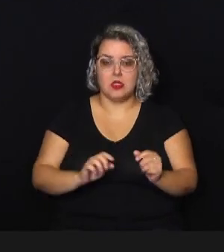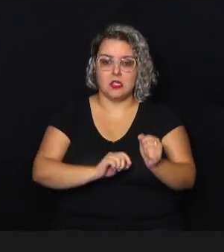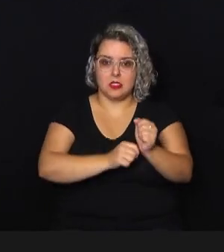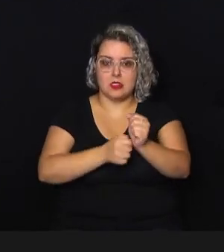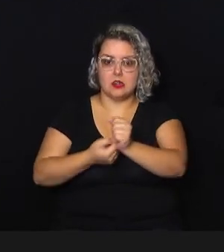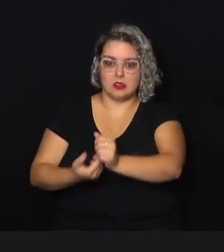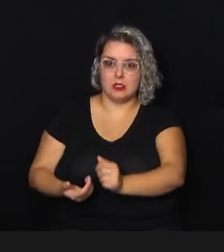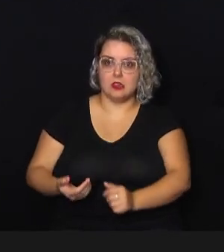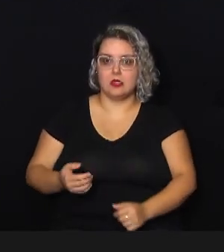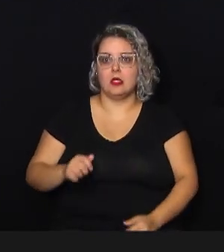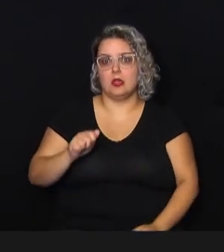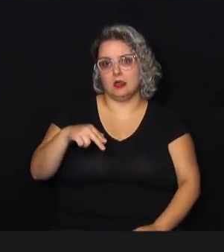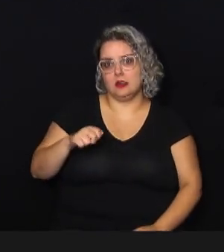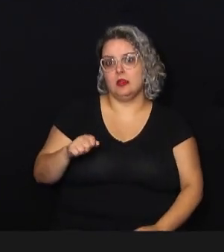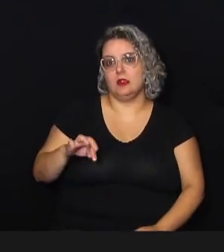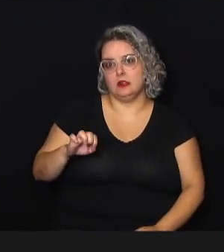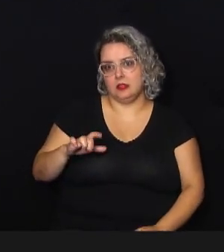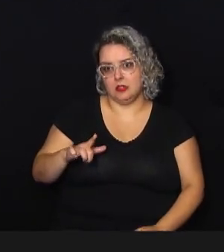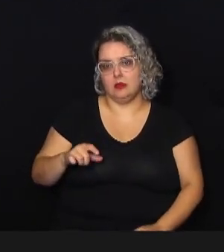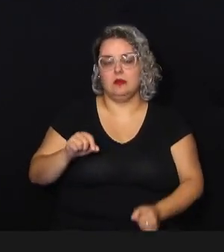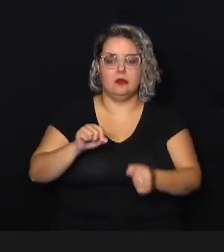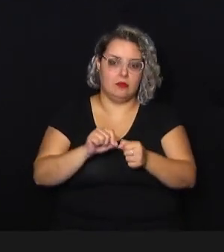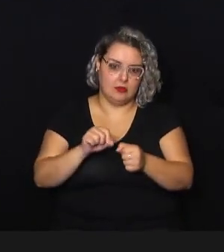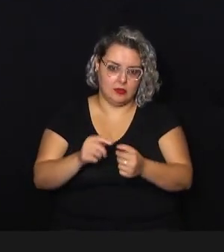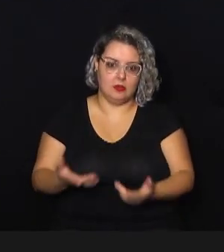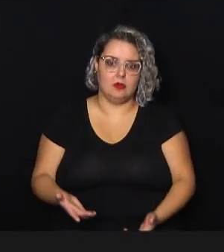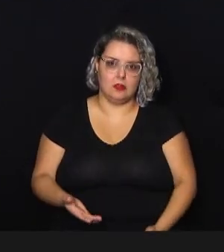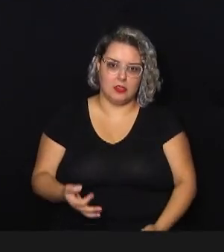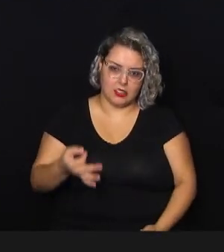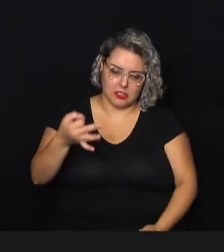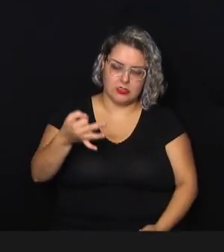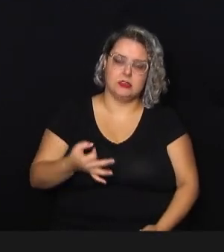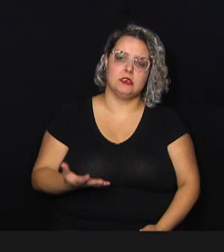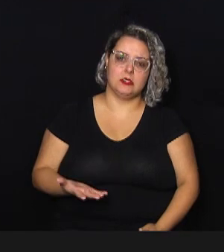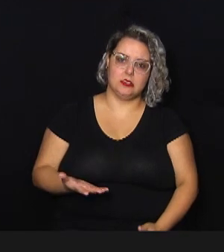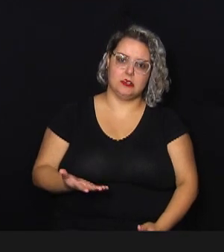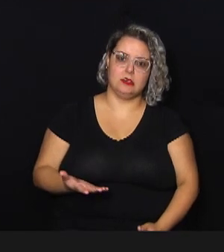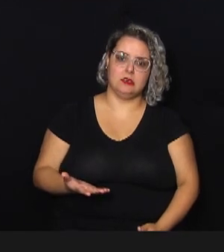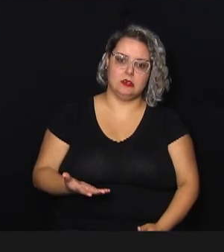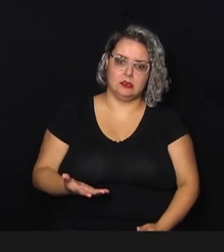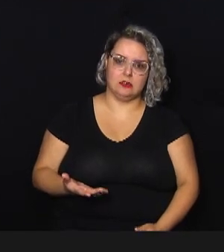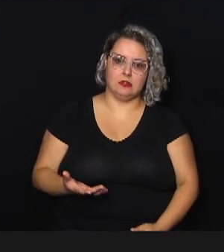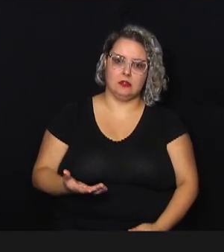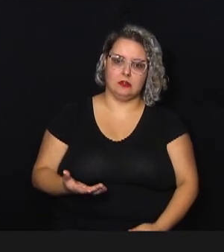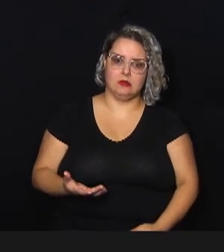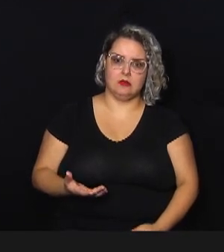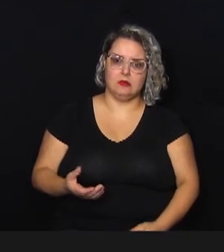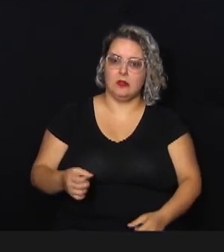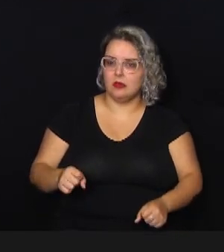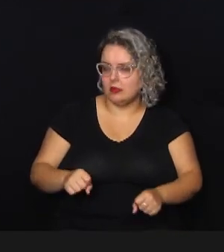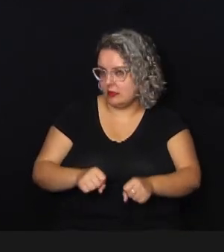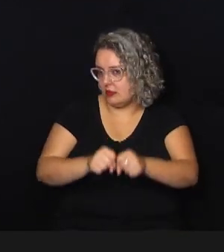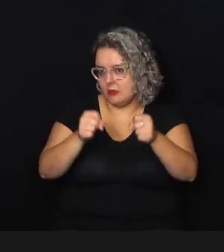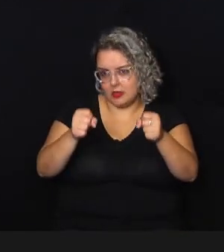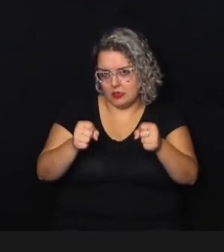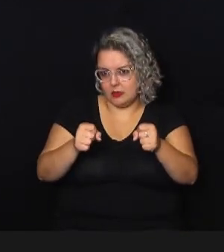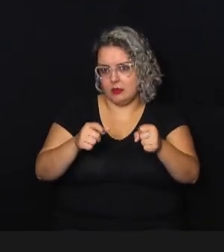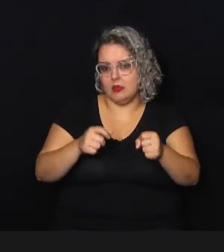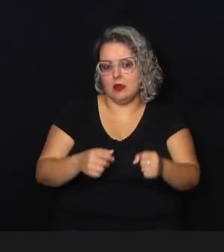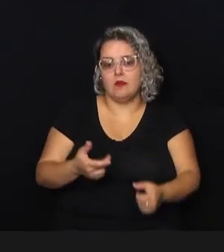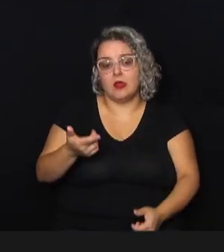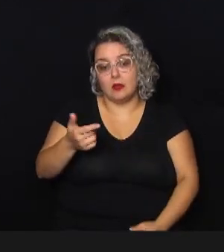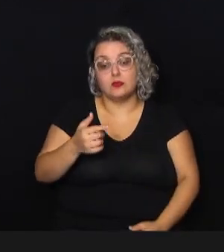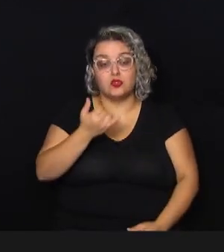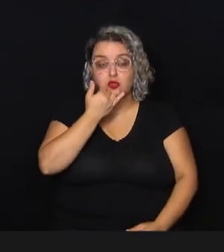Anatel vai fazer, a Anatel certamente vai manter os seus protocolos de atividade atualizados,